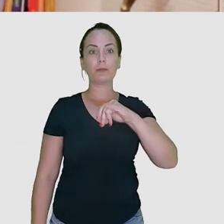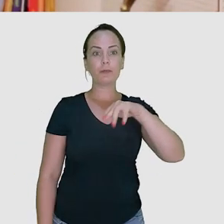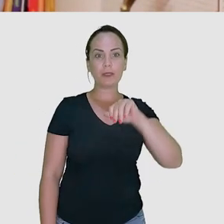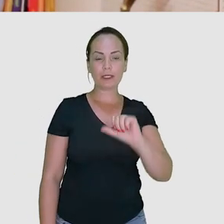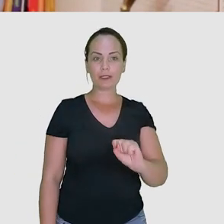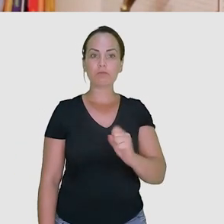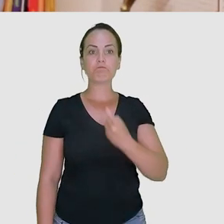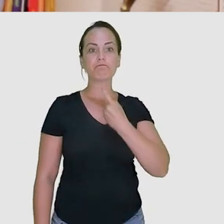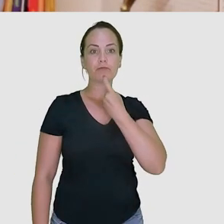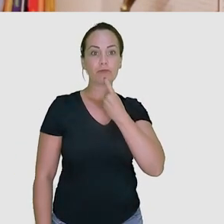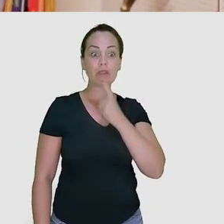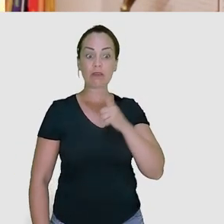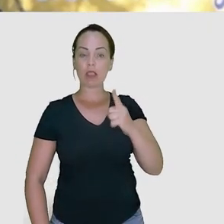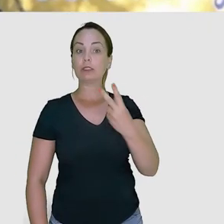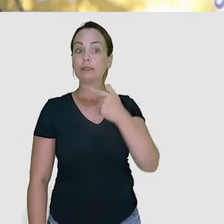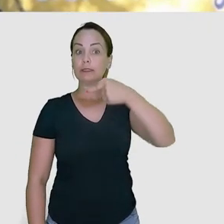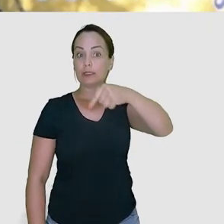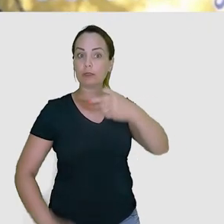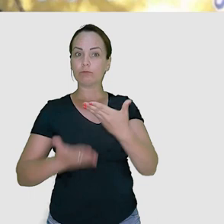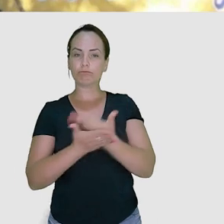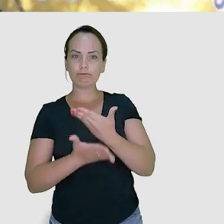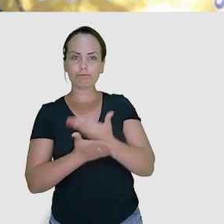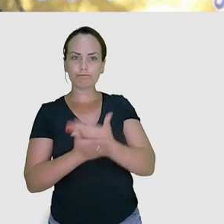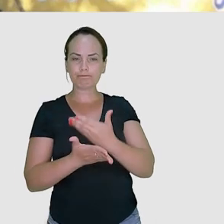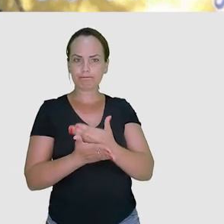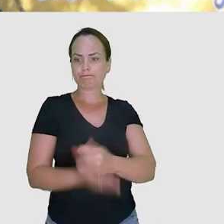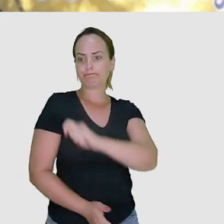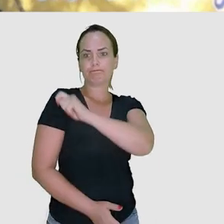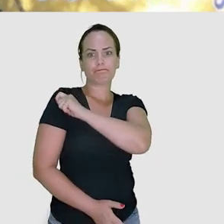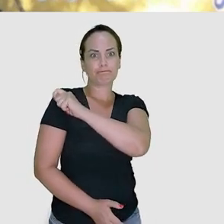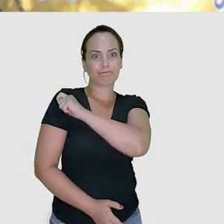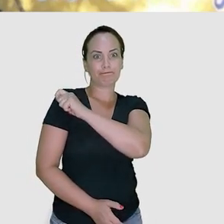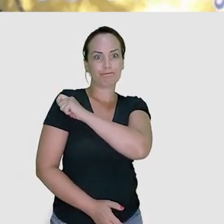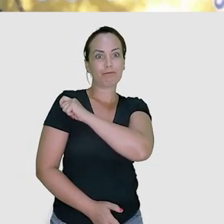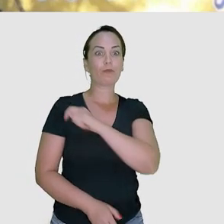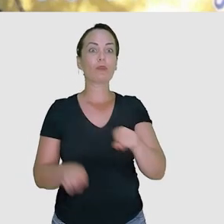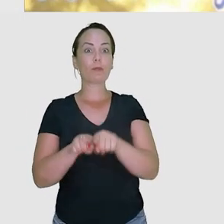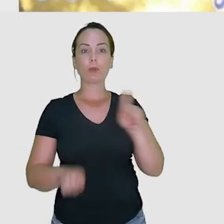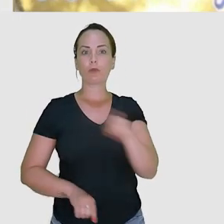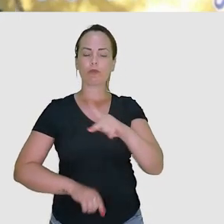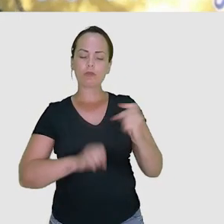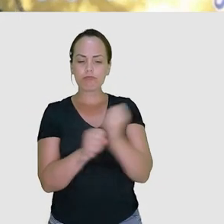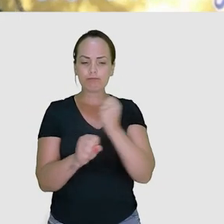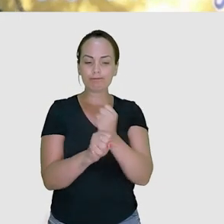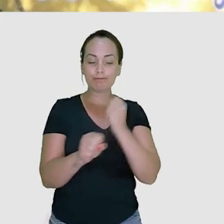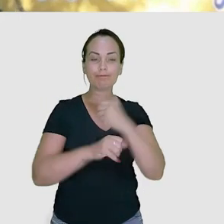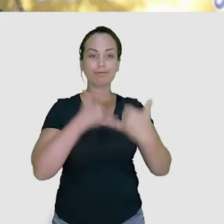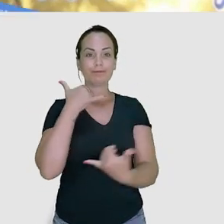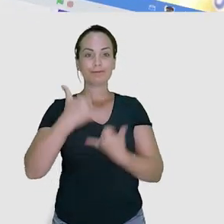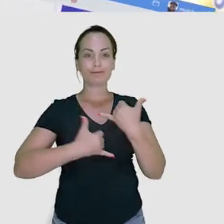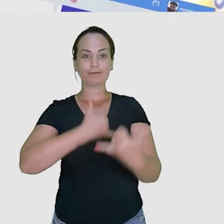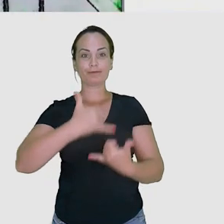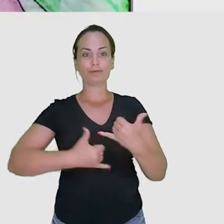São Paulo, na cidade de Campinas. Nela, 7 estudantes do ensino médio e 2 professores estão trabalhando junto com a